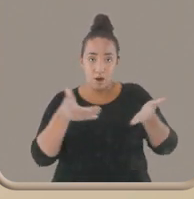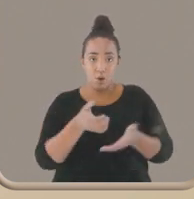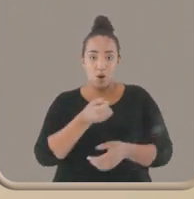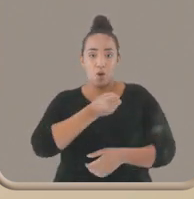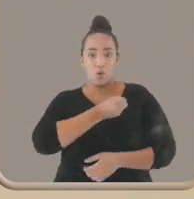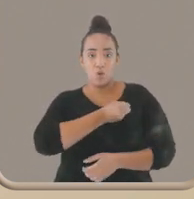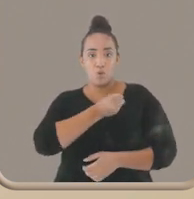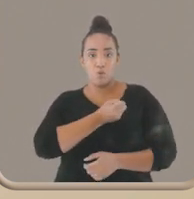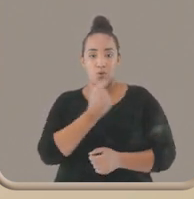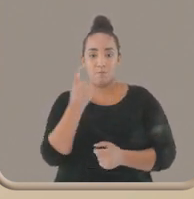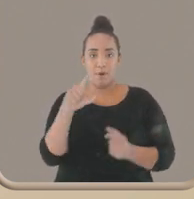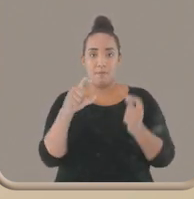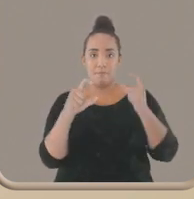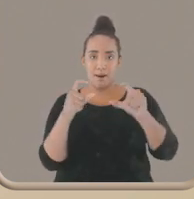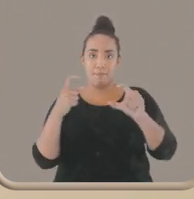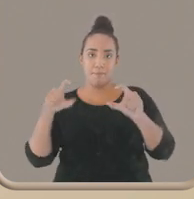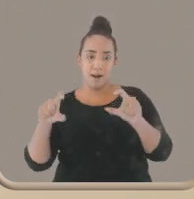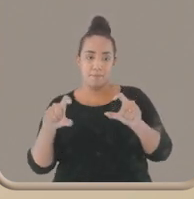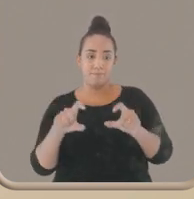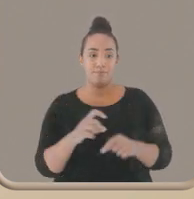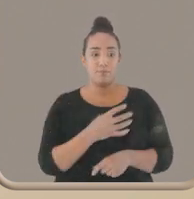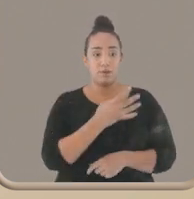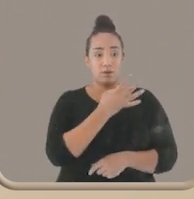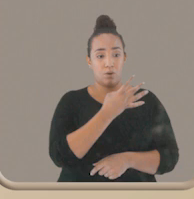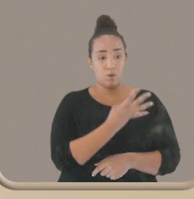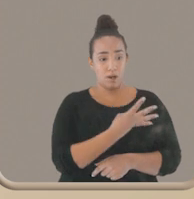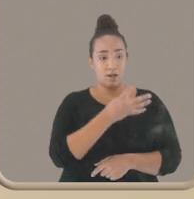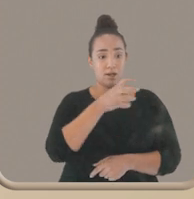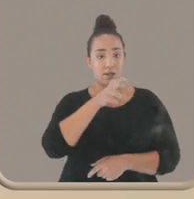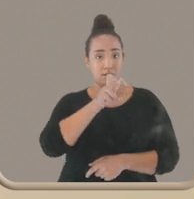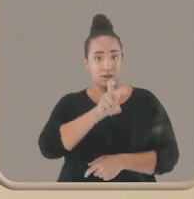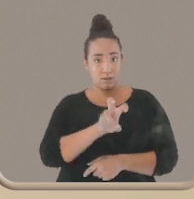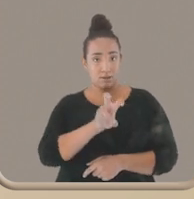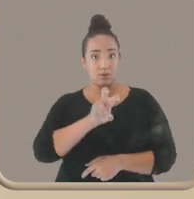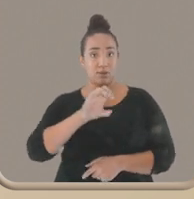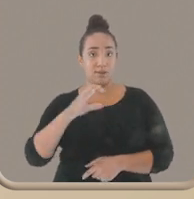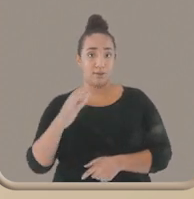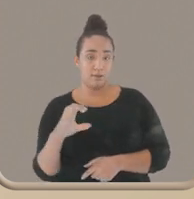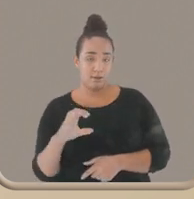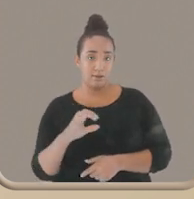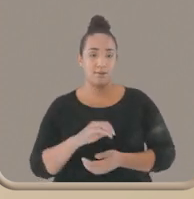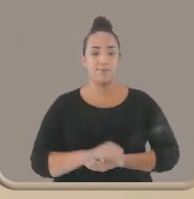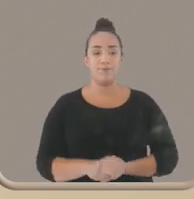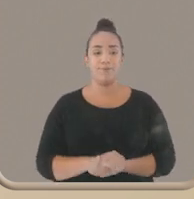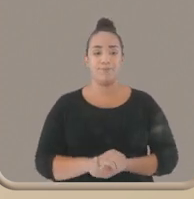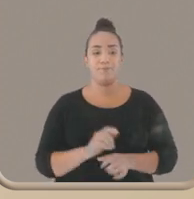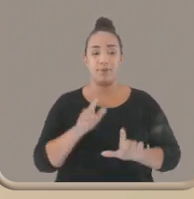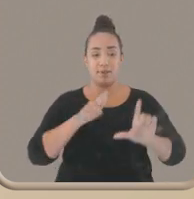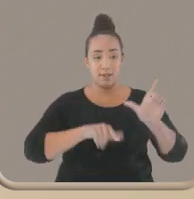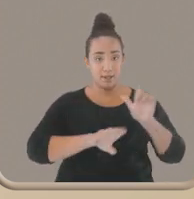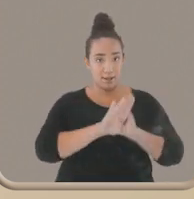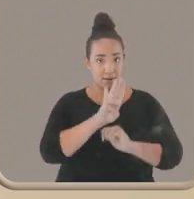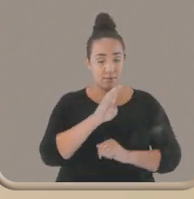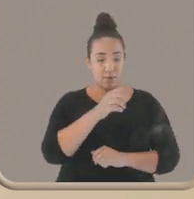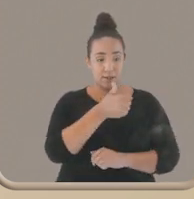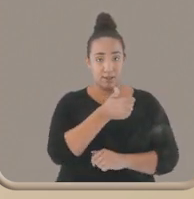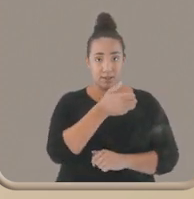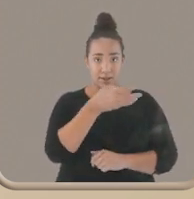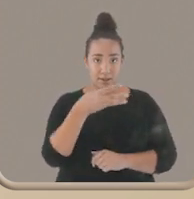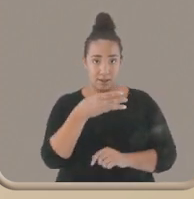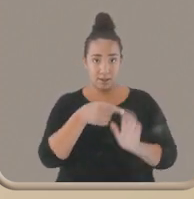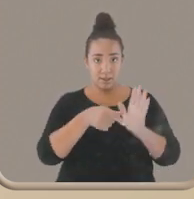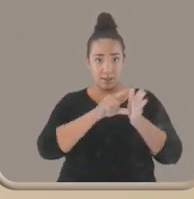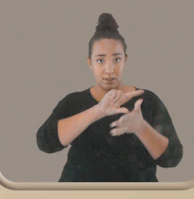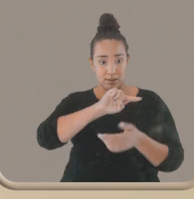decimal. Letra A, 45 centésimos. Letra B, 3 inteiros